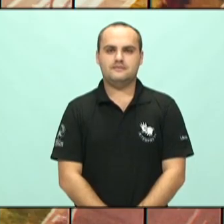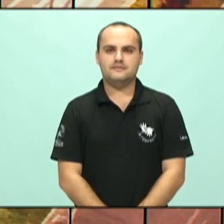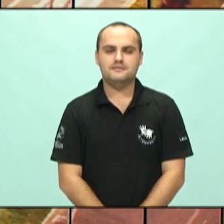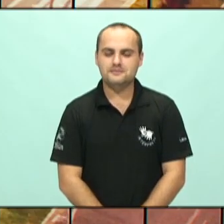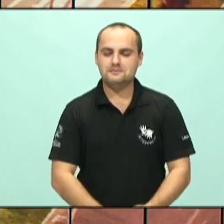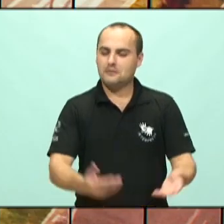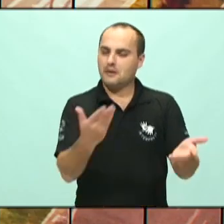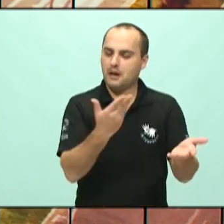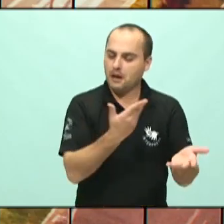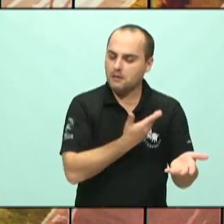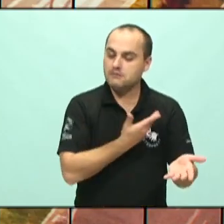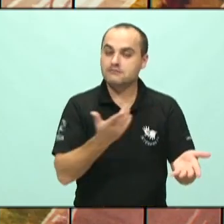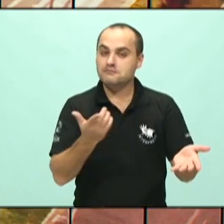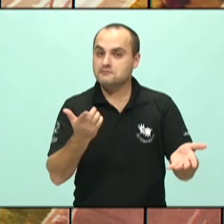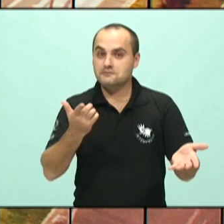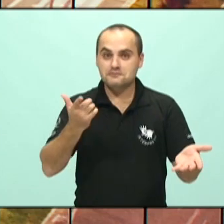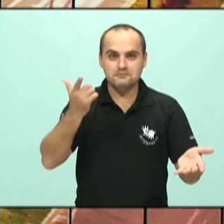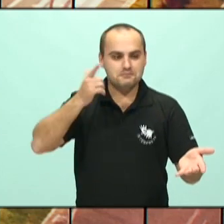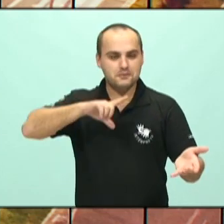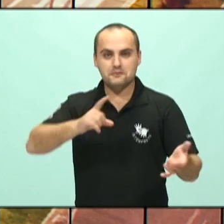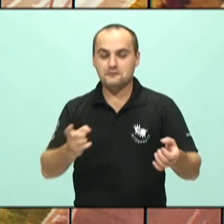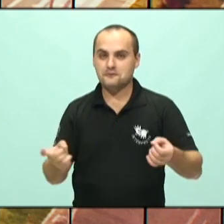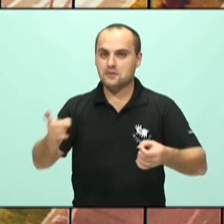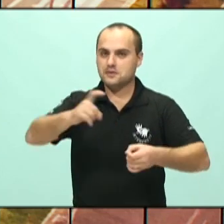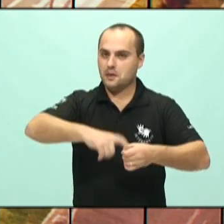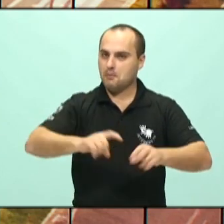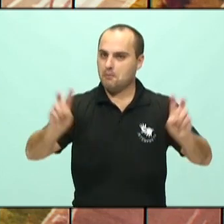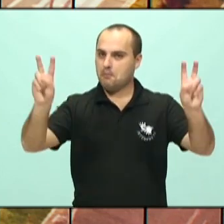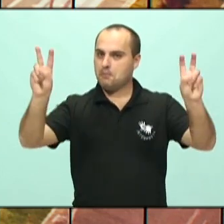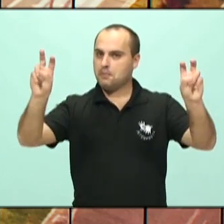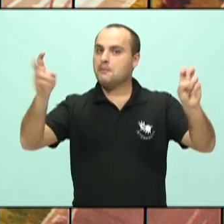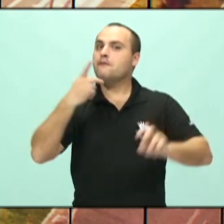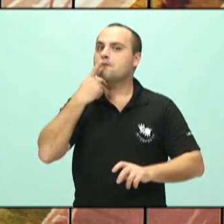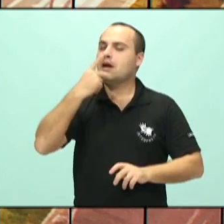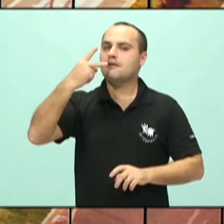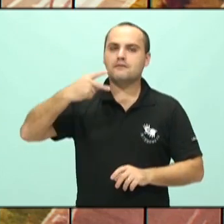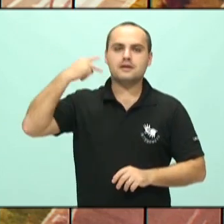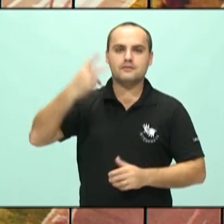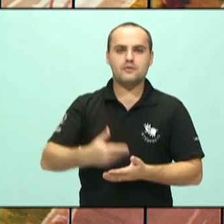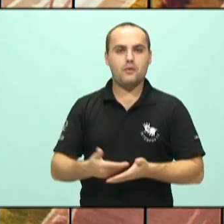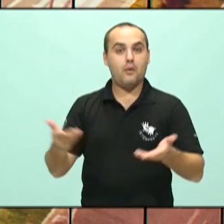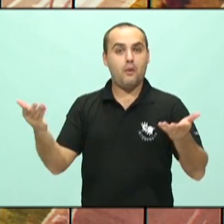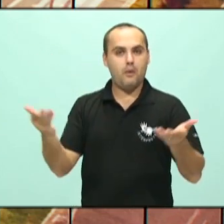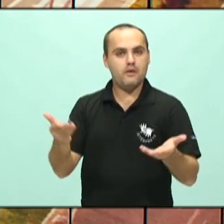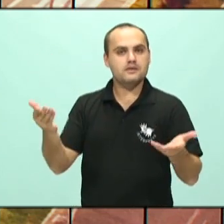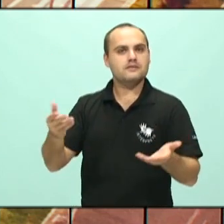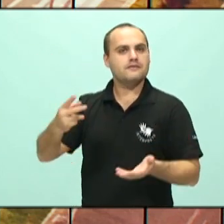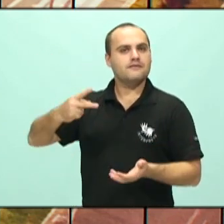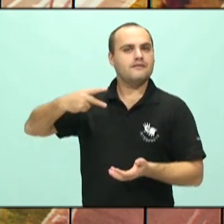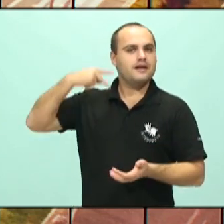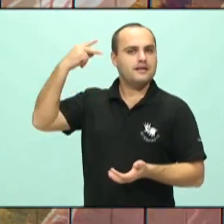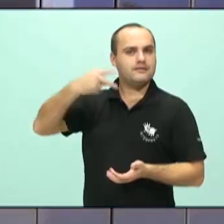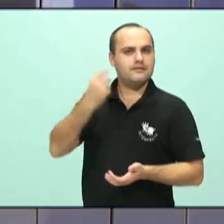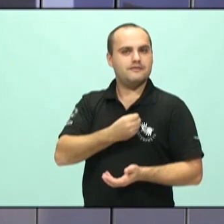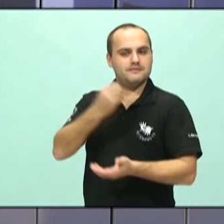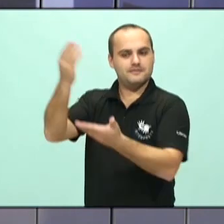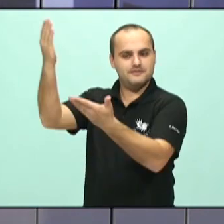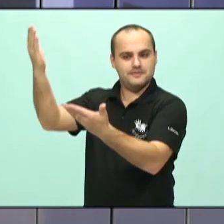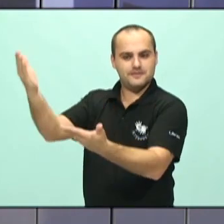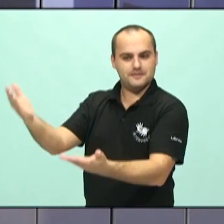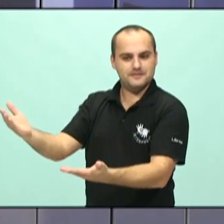Meus amigos, estamos de volta com o programa Fala Vereador. Conosco, na edição de hoje, o vereador